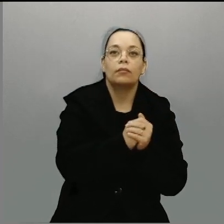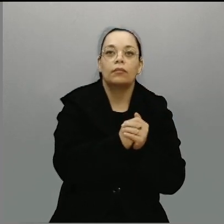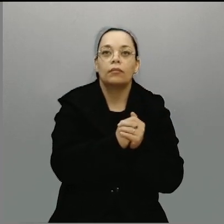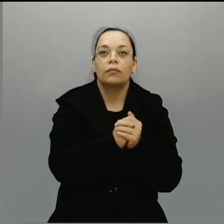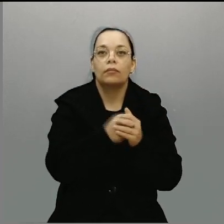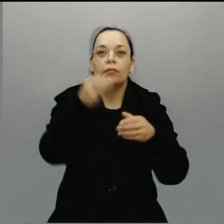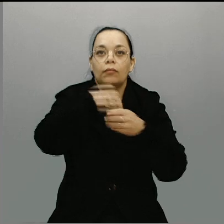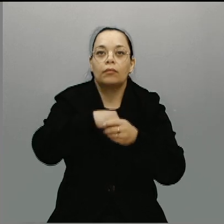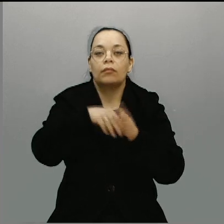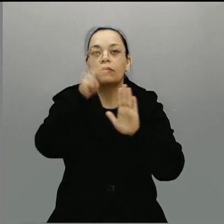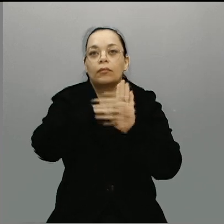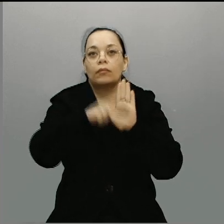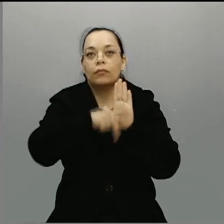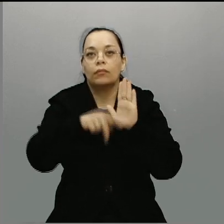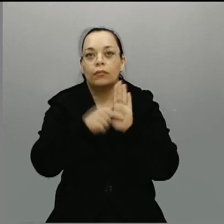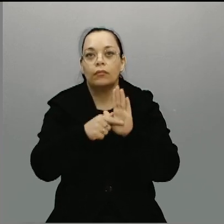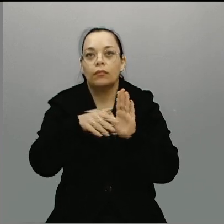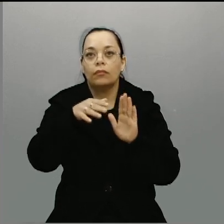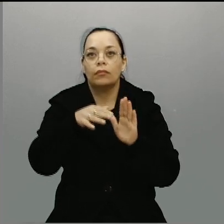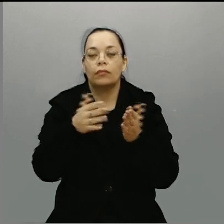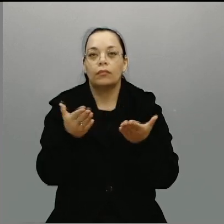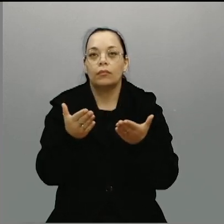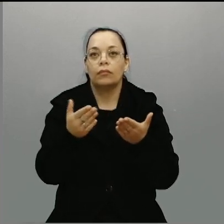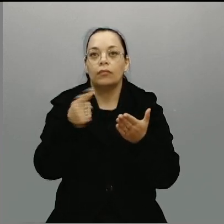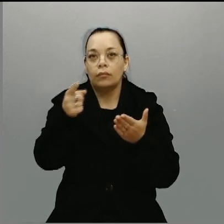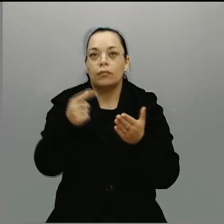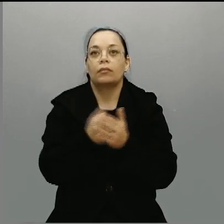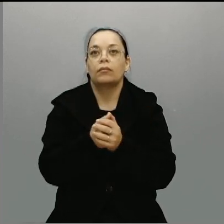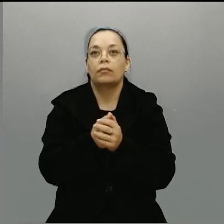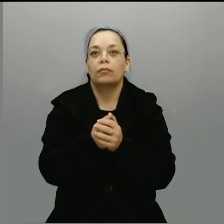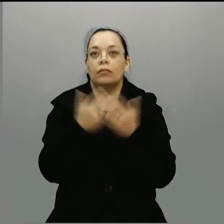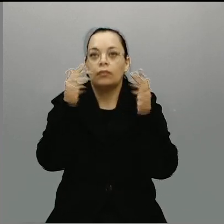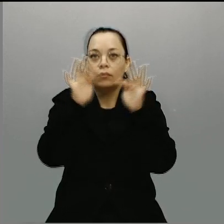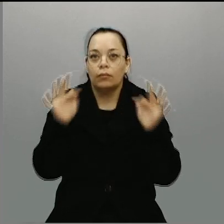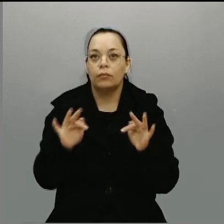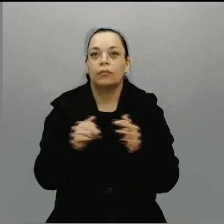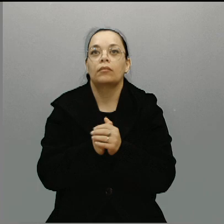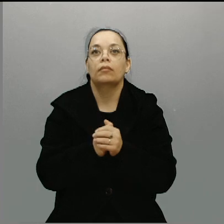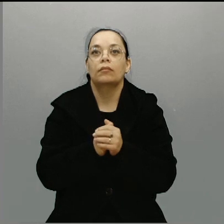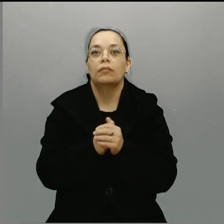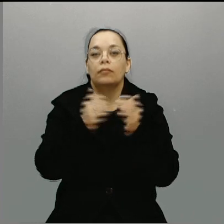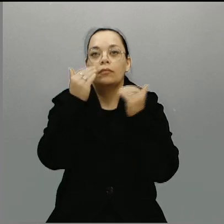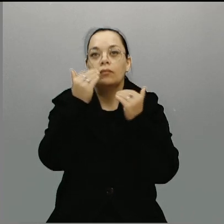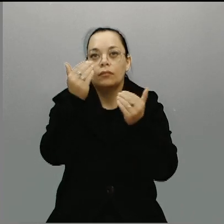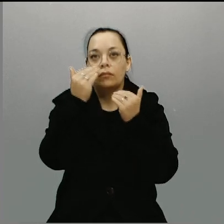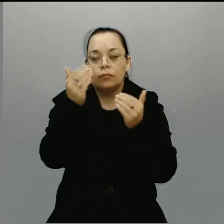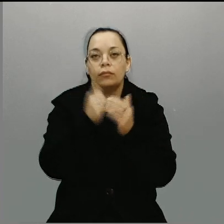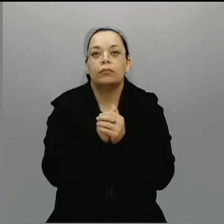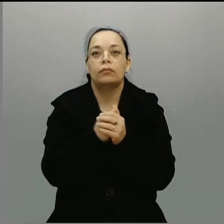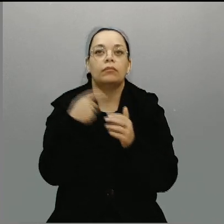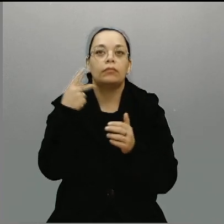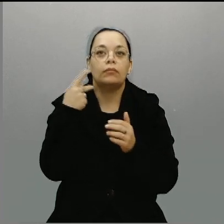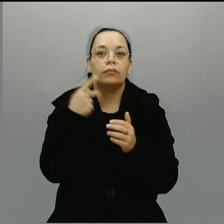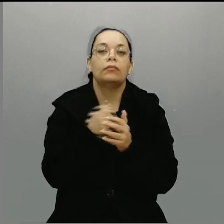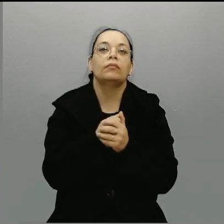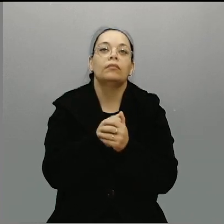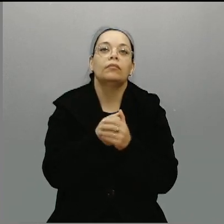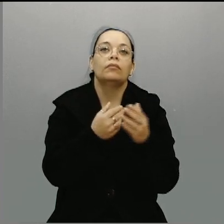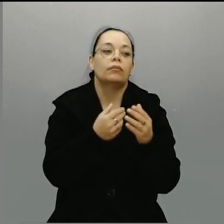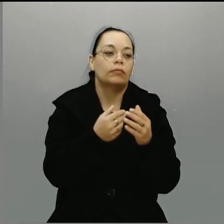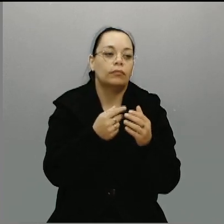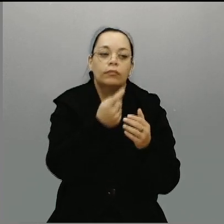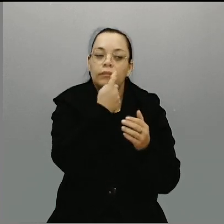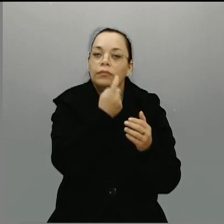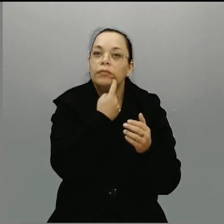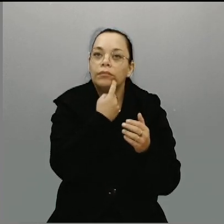do programa habitacional do município Habita Caxias. Prefeito, muito feliz com isso. Obrigado, Wagner, vereador Wagner, foi com o